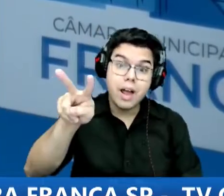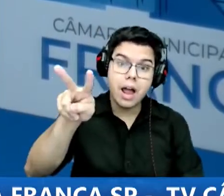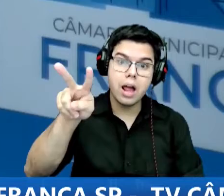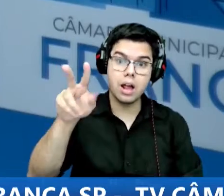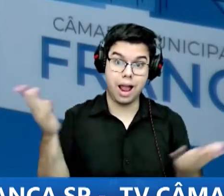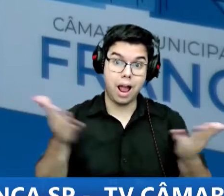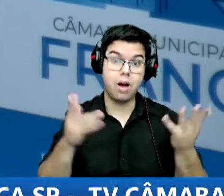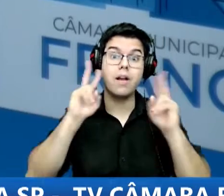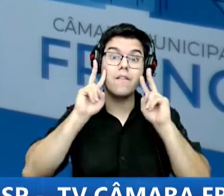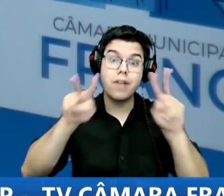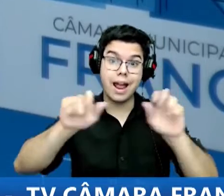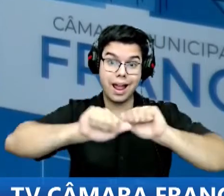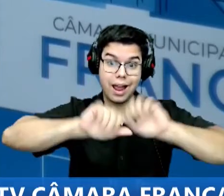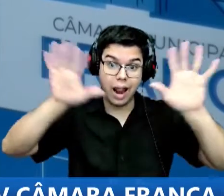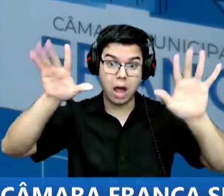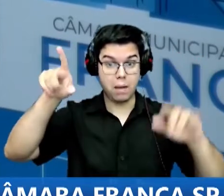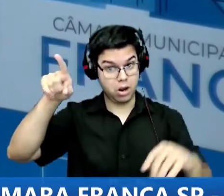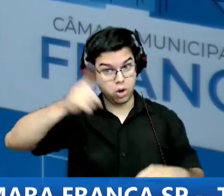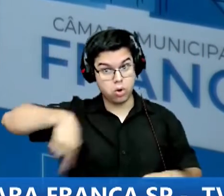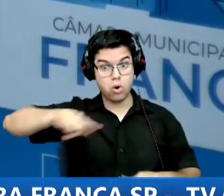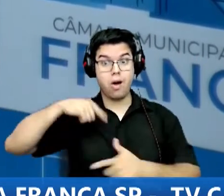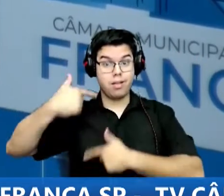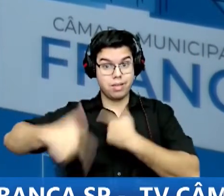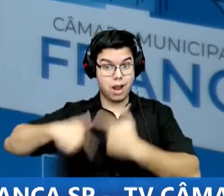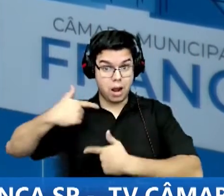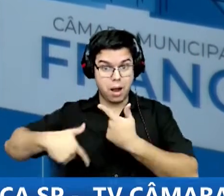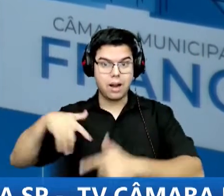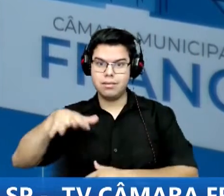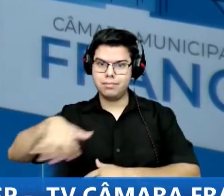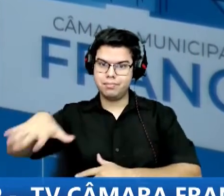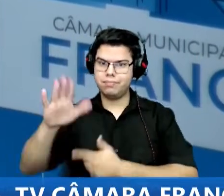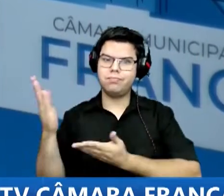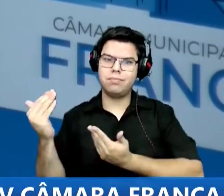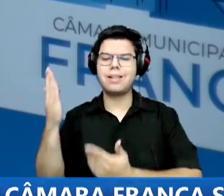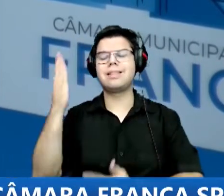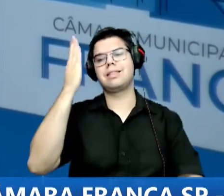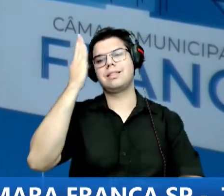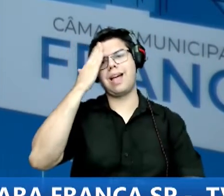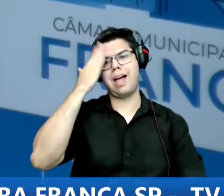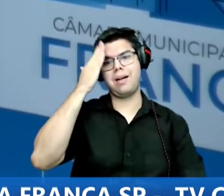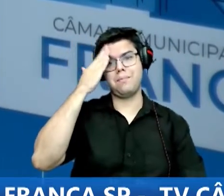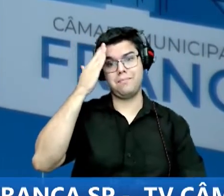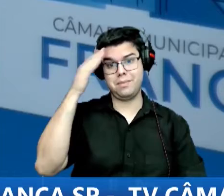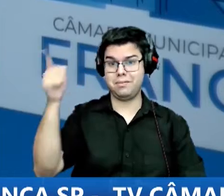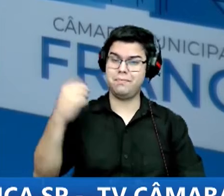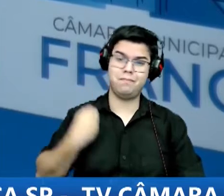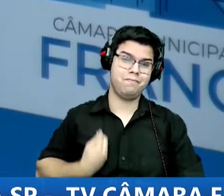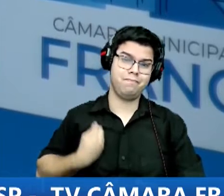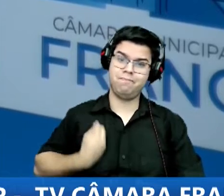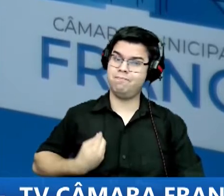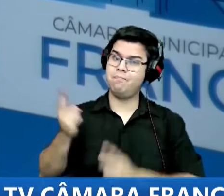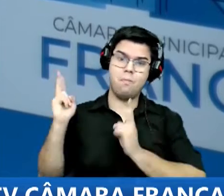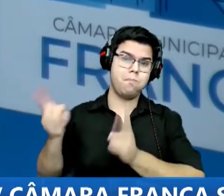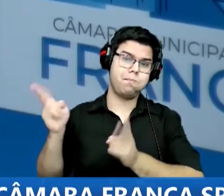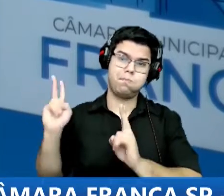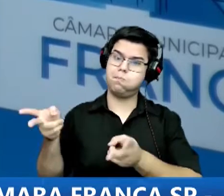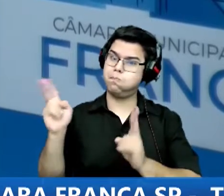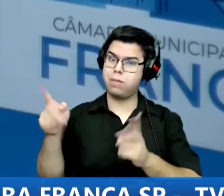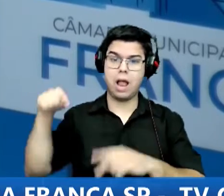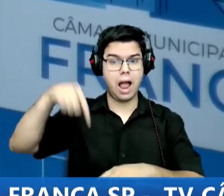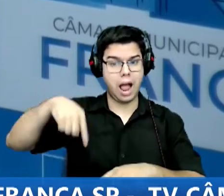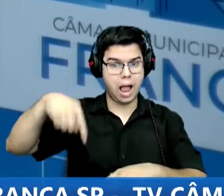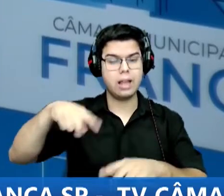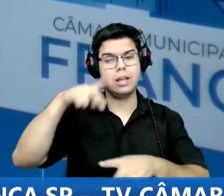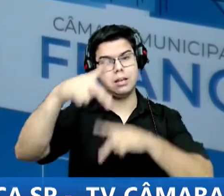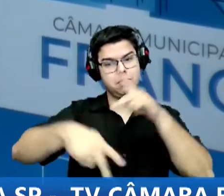que trabalhamos diretamente com adolescentes, sabemos que isso é uma realidade da nossa população.